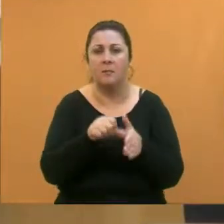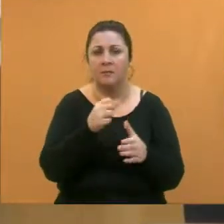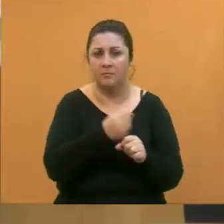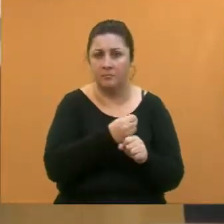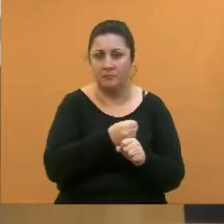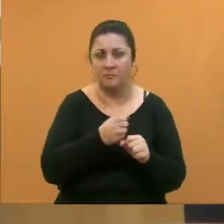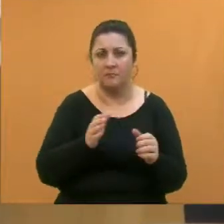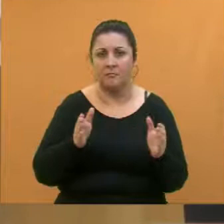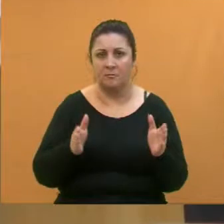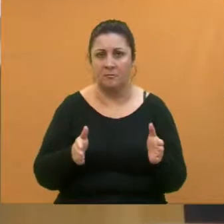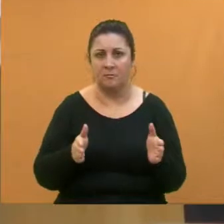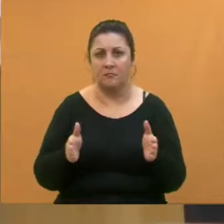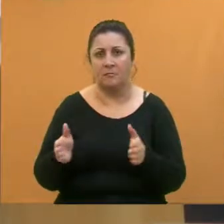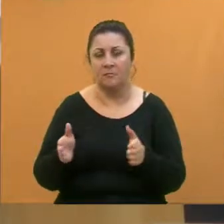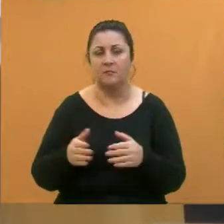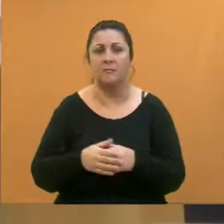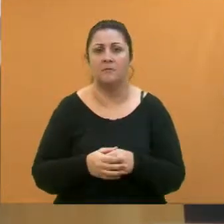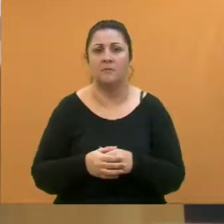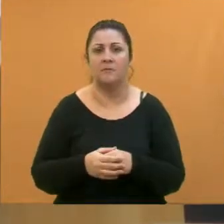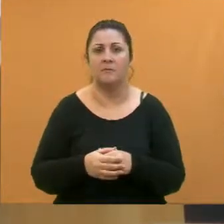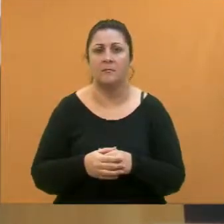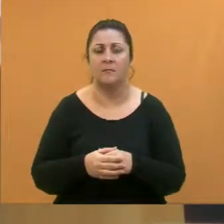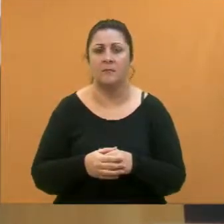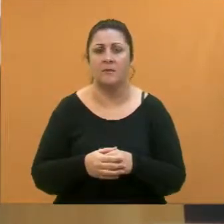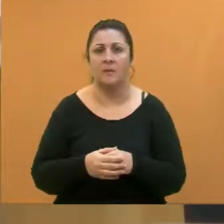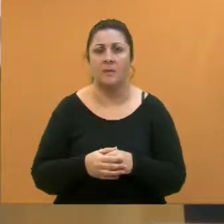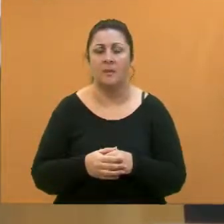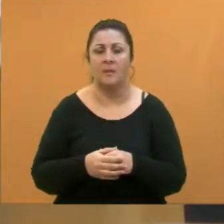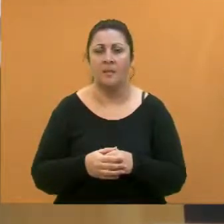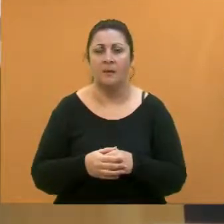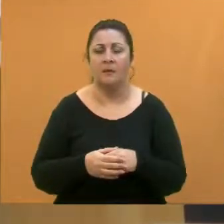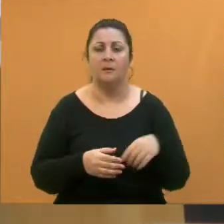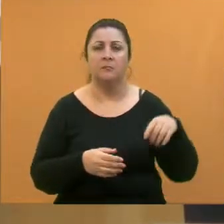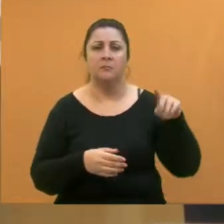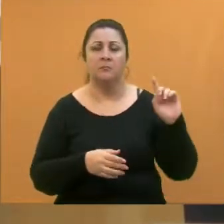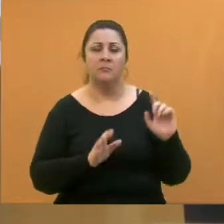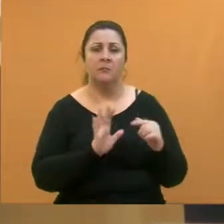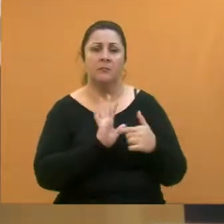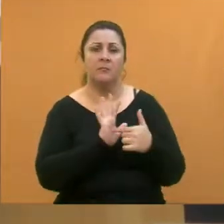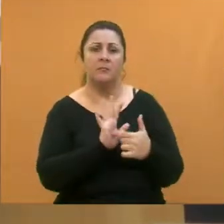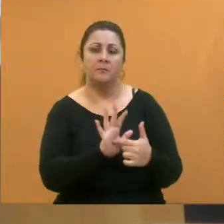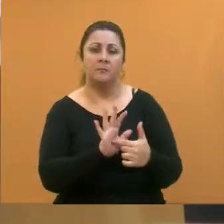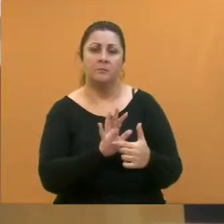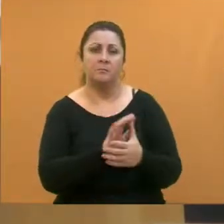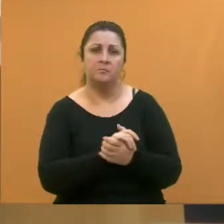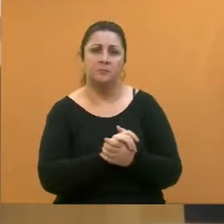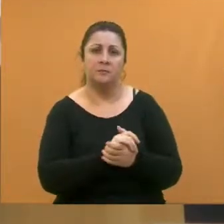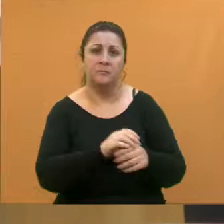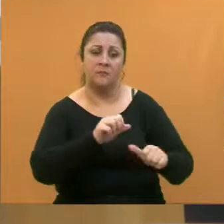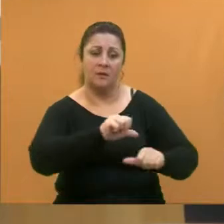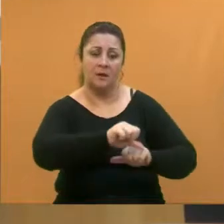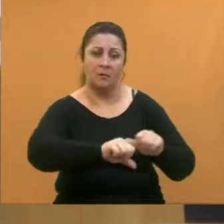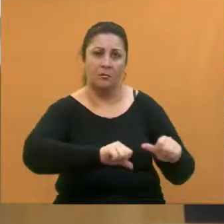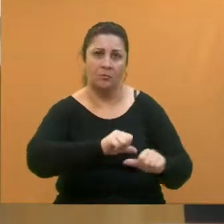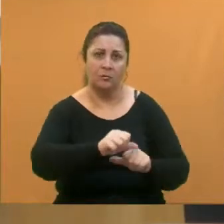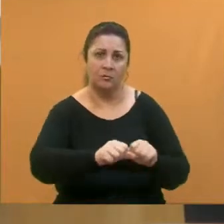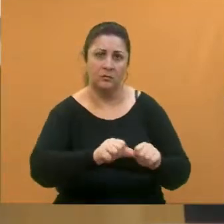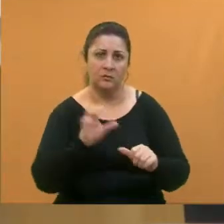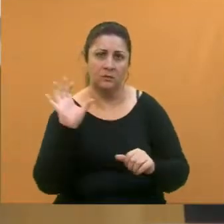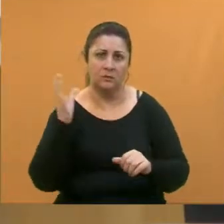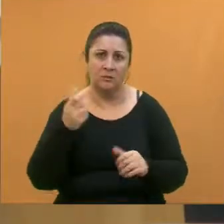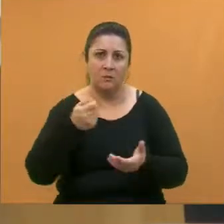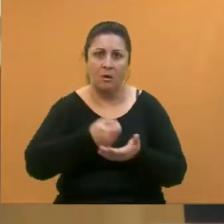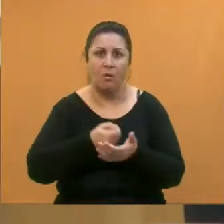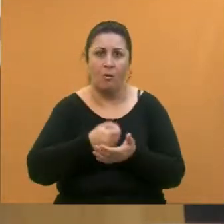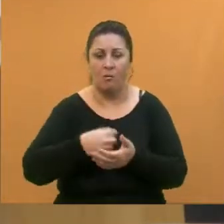aqui, desse mandato, eu fiz um apontamento que as mudanças que estavam sendo feitas para a compra